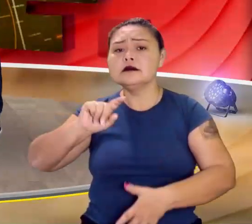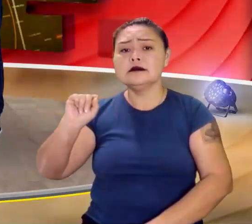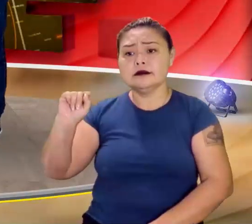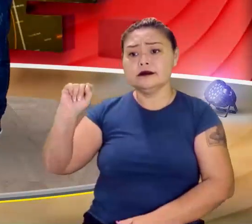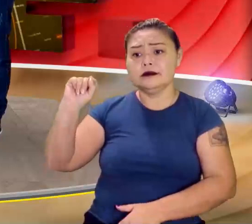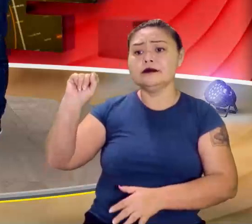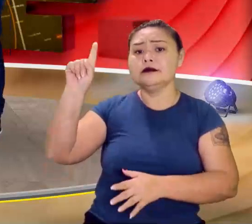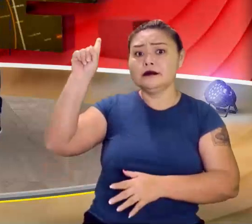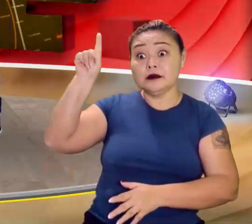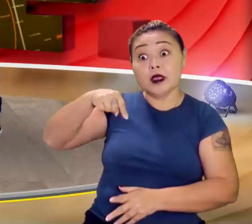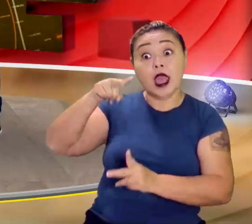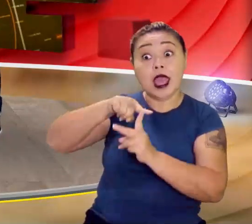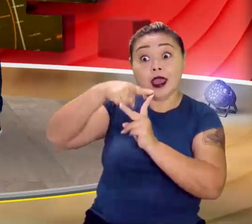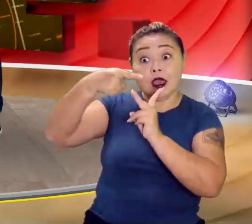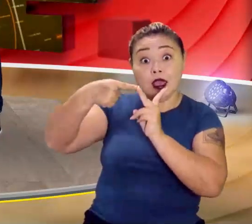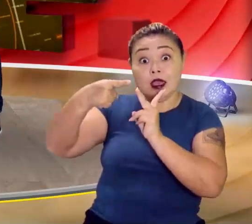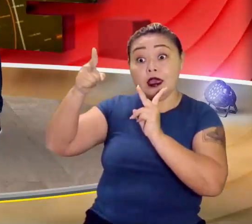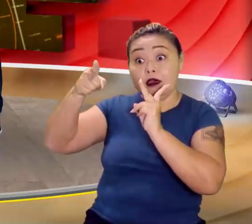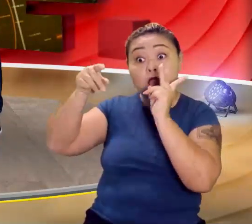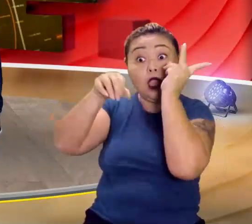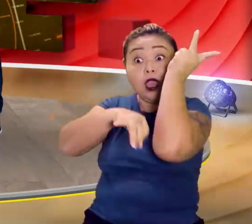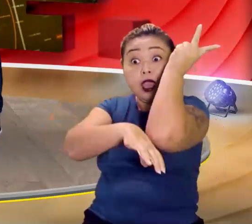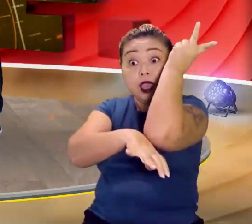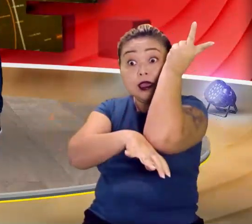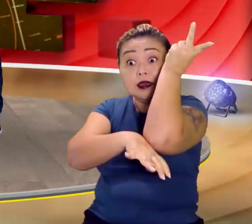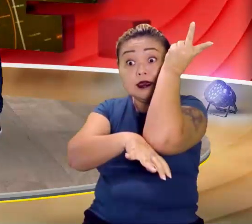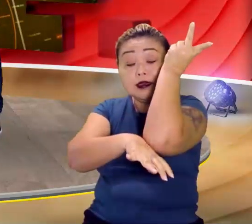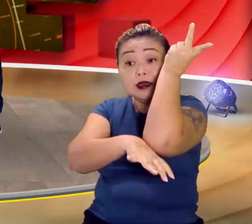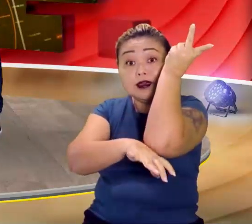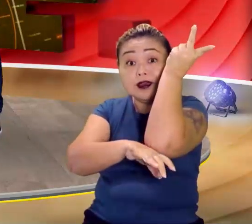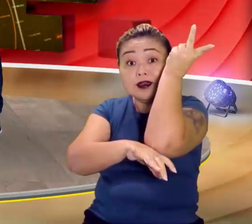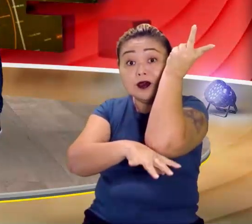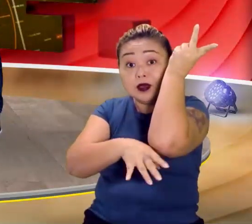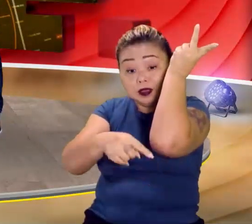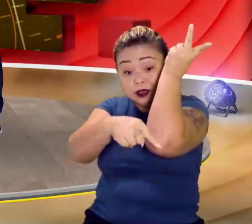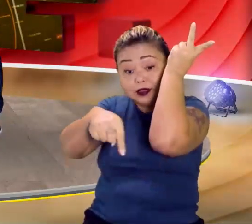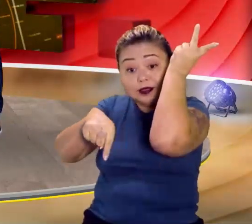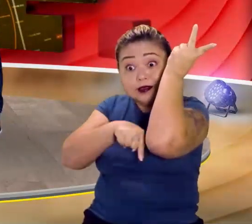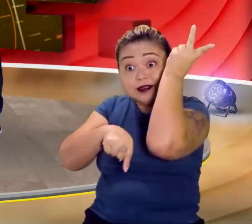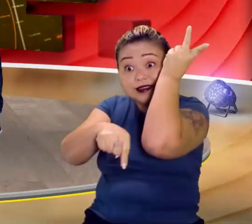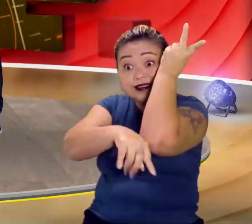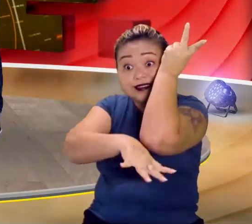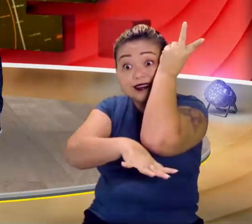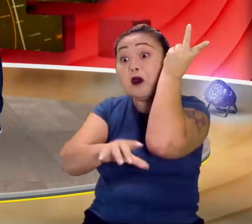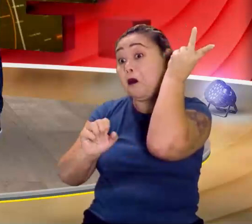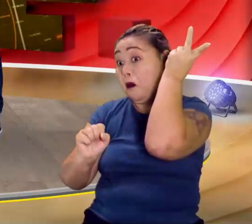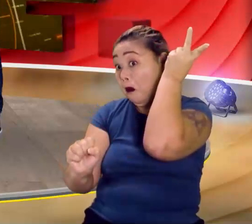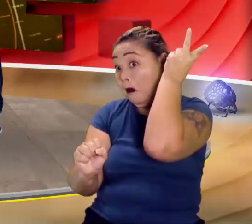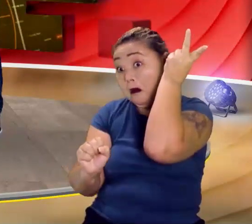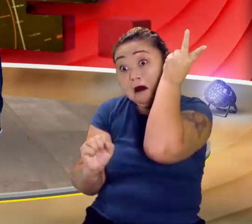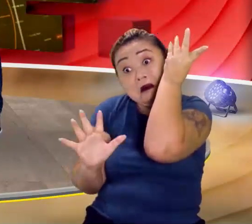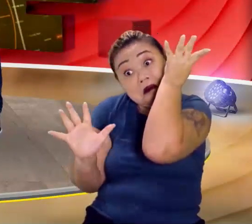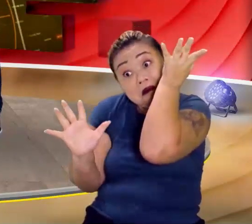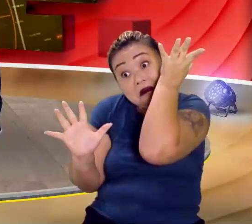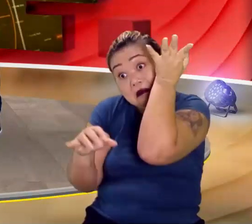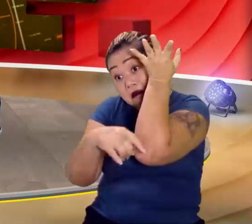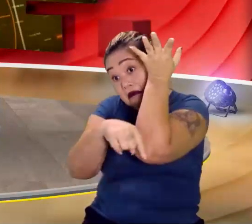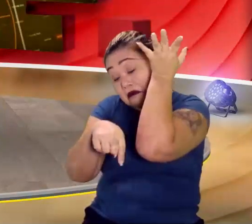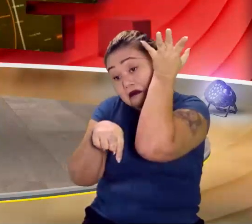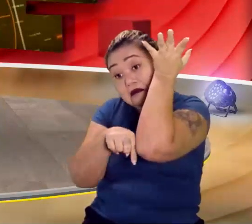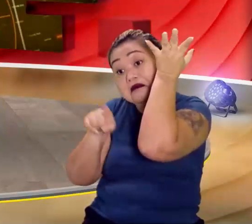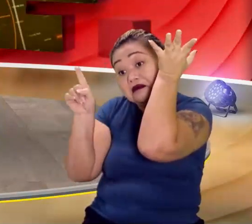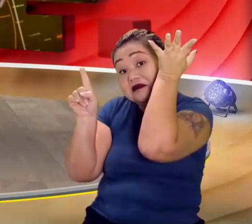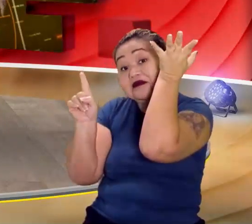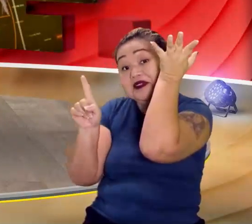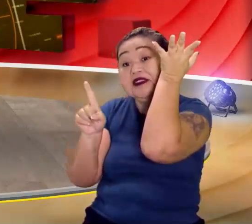que raiz quadrada é a raiz de uma planta de forma quadrada? Pode ser. Também. Essa aqui não deixa de ser uma